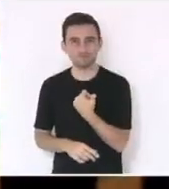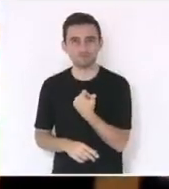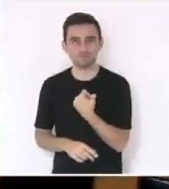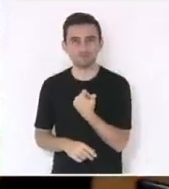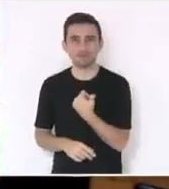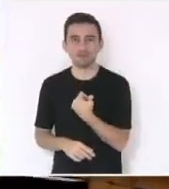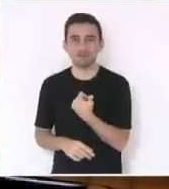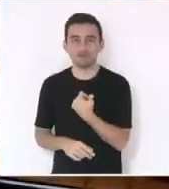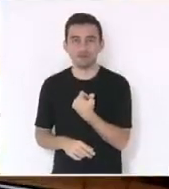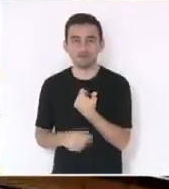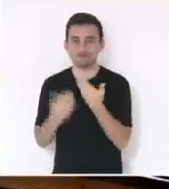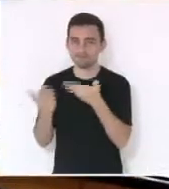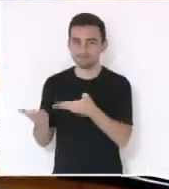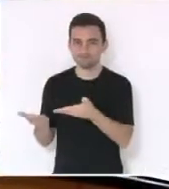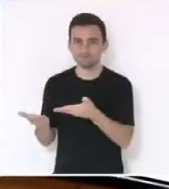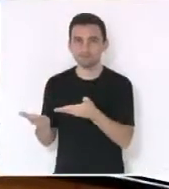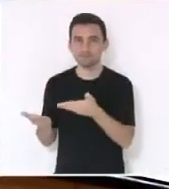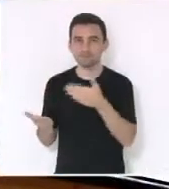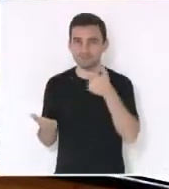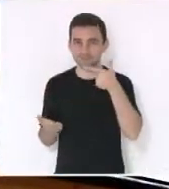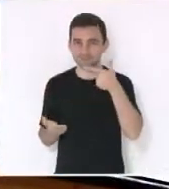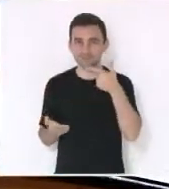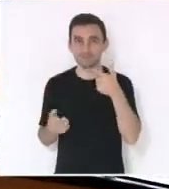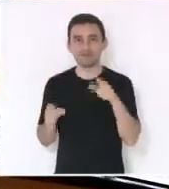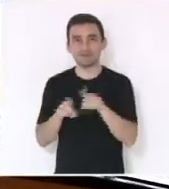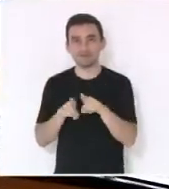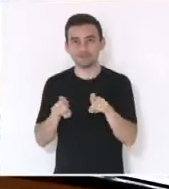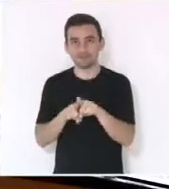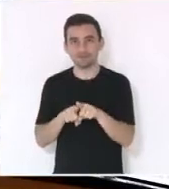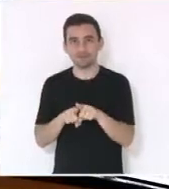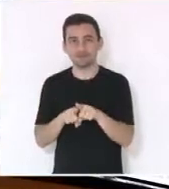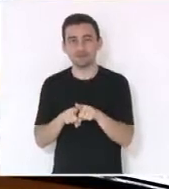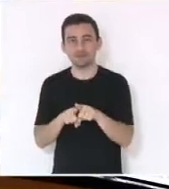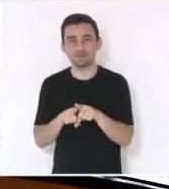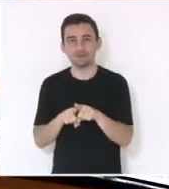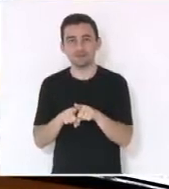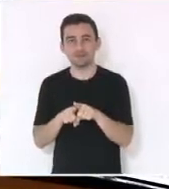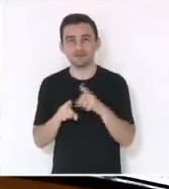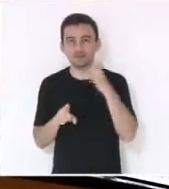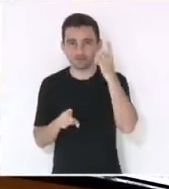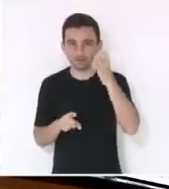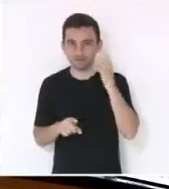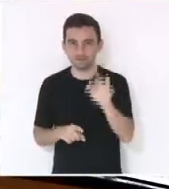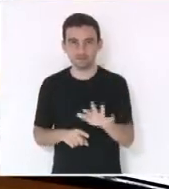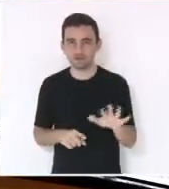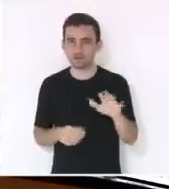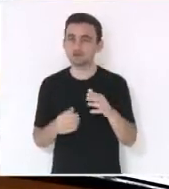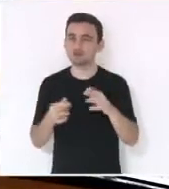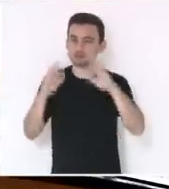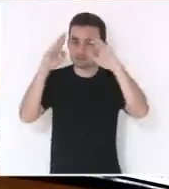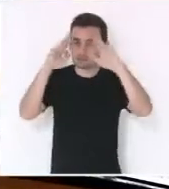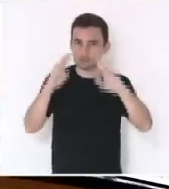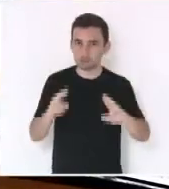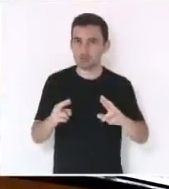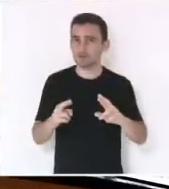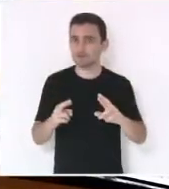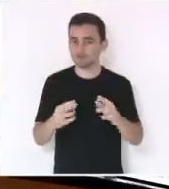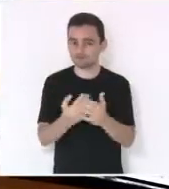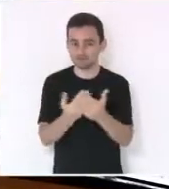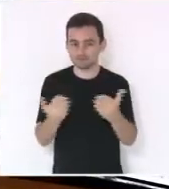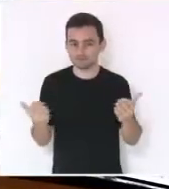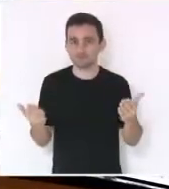estadual Ângela Albino nessa casa, mas também enquanto deputada federal, do trabalho e o respeito que tiveram pelas